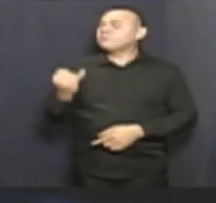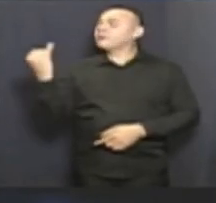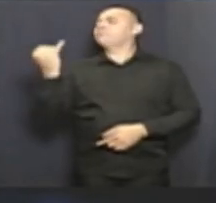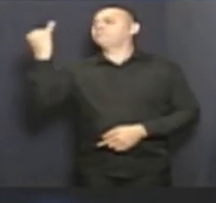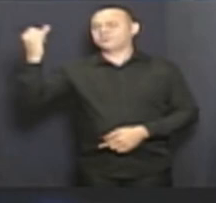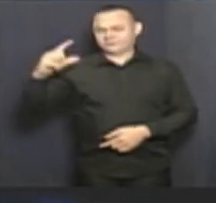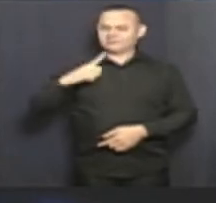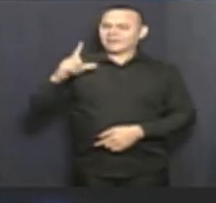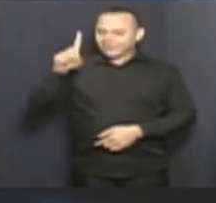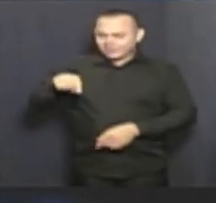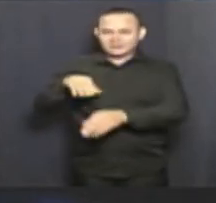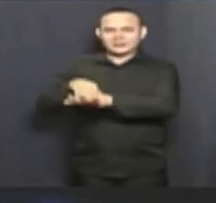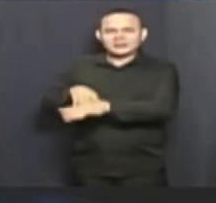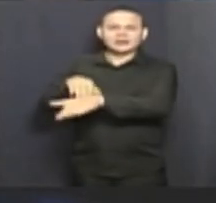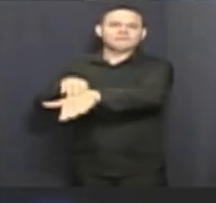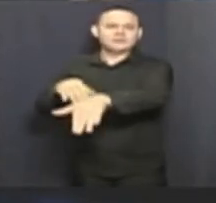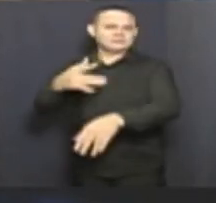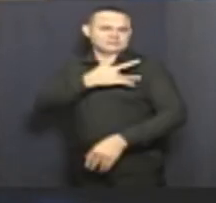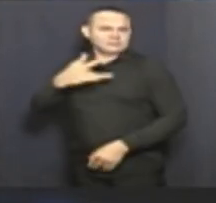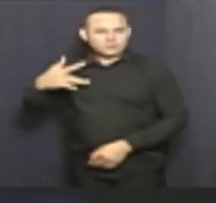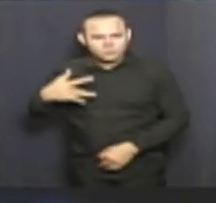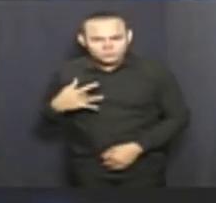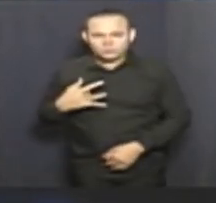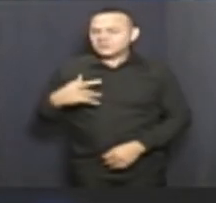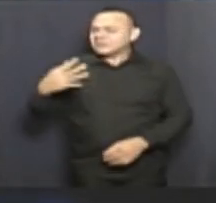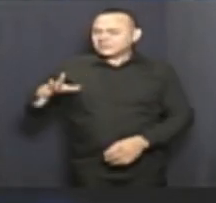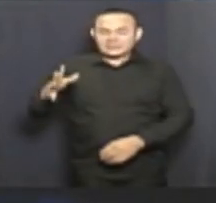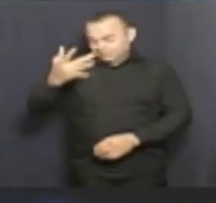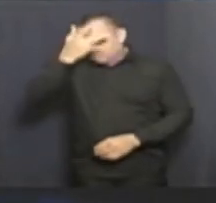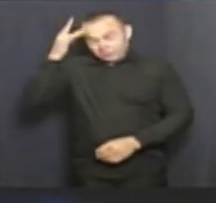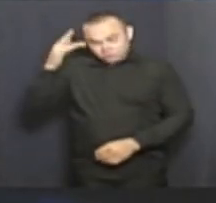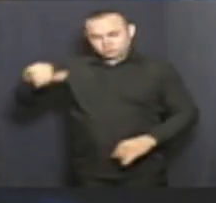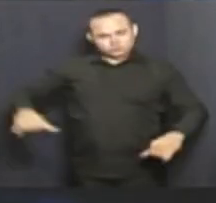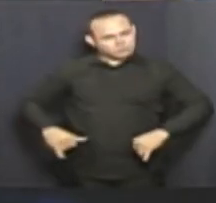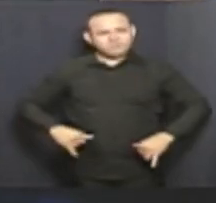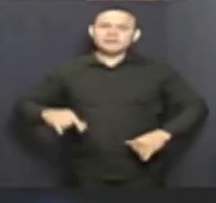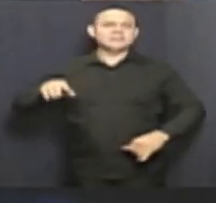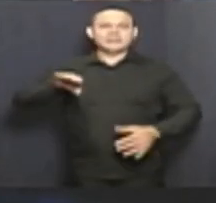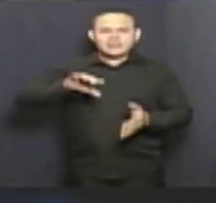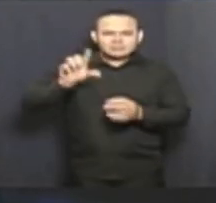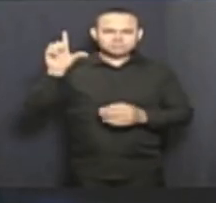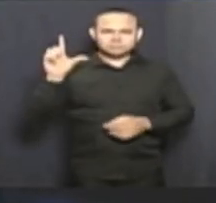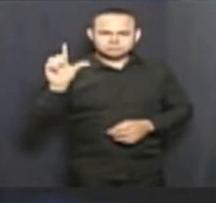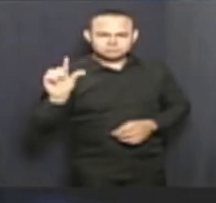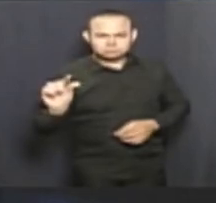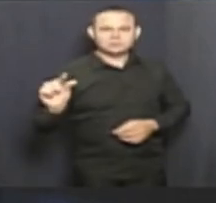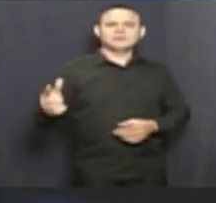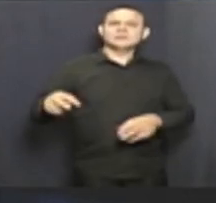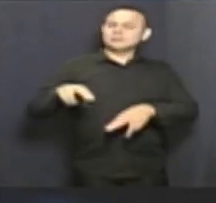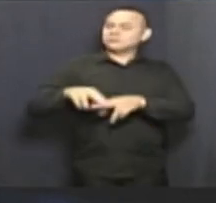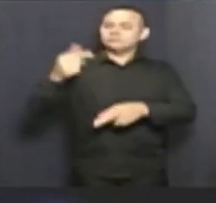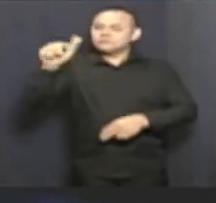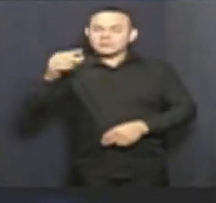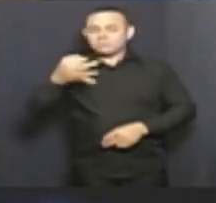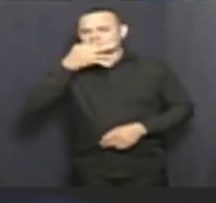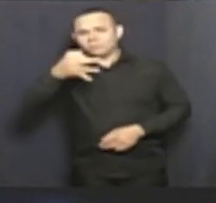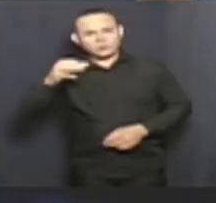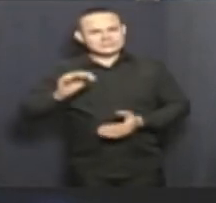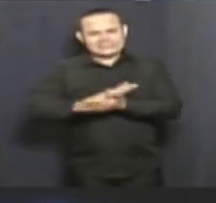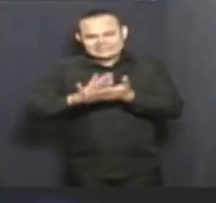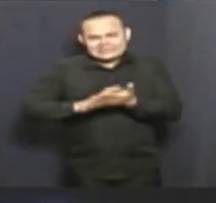como a caravana da saúde que tirou inúmeras pessoas do sofrimento e não tem proposta nenhuma para a saúde pública